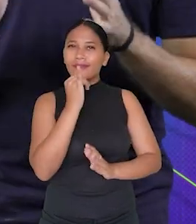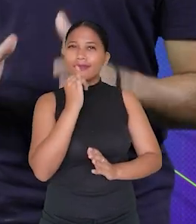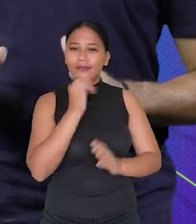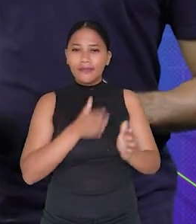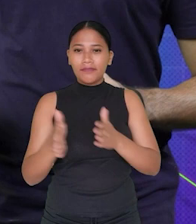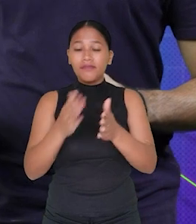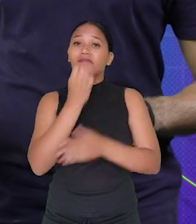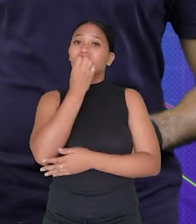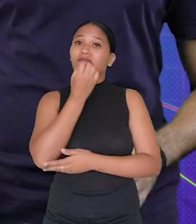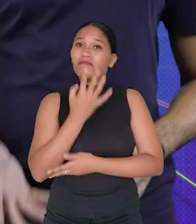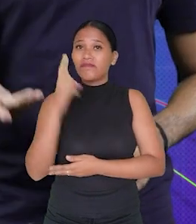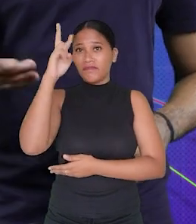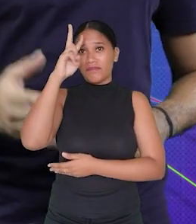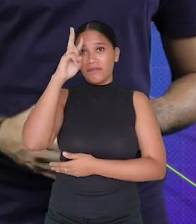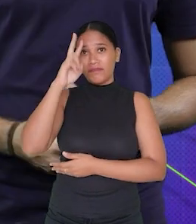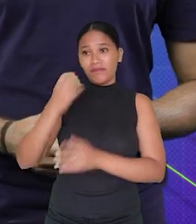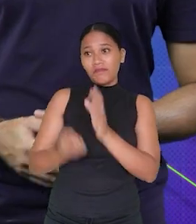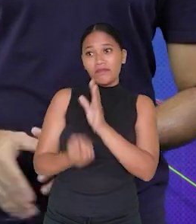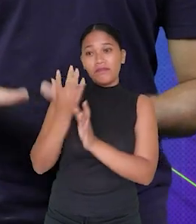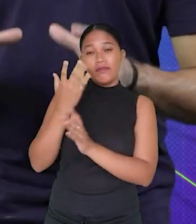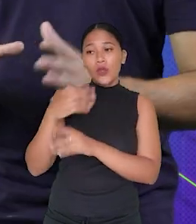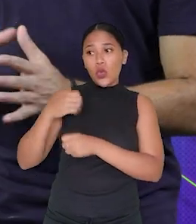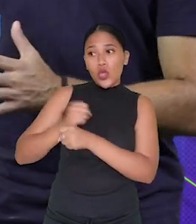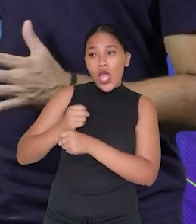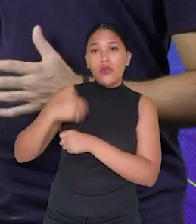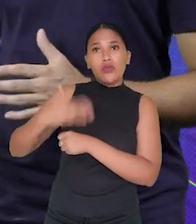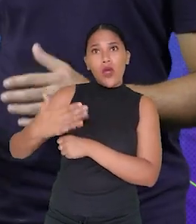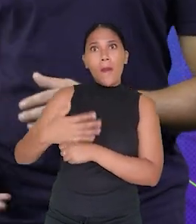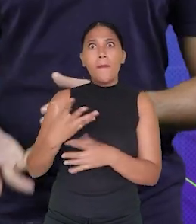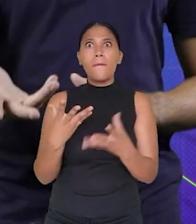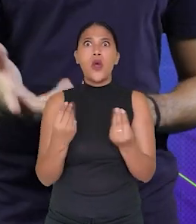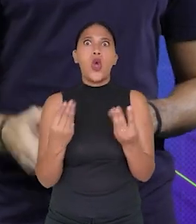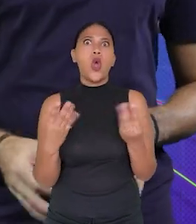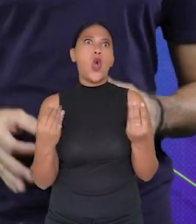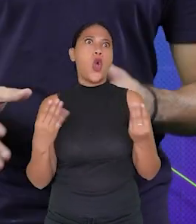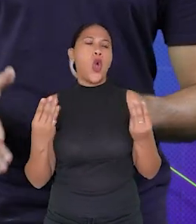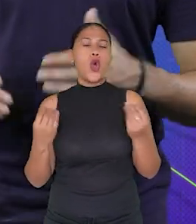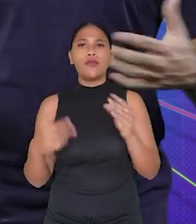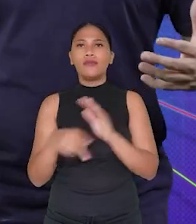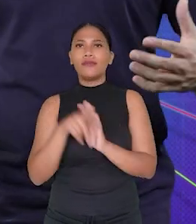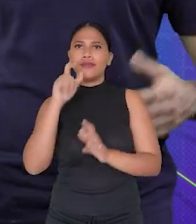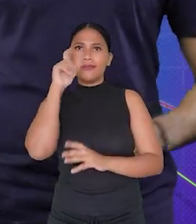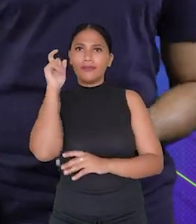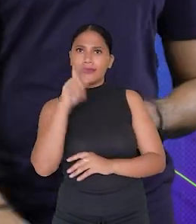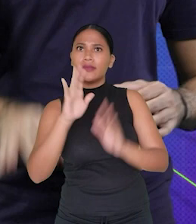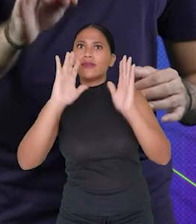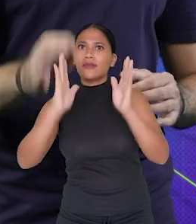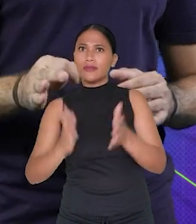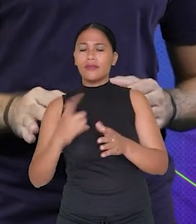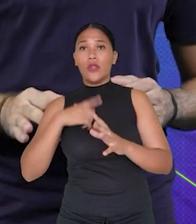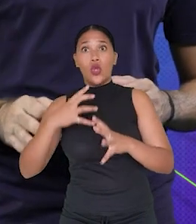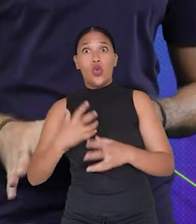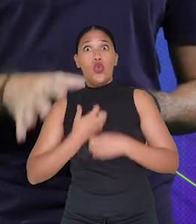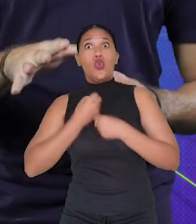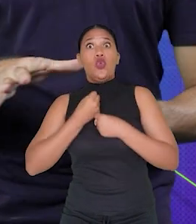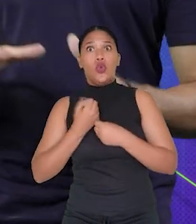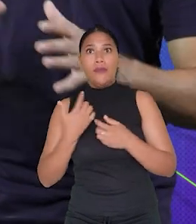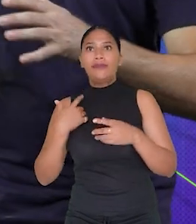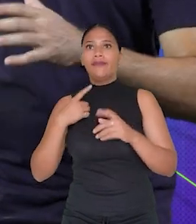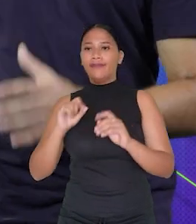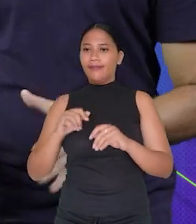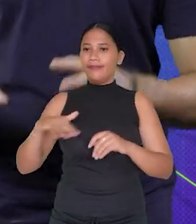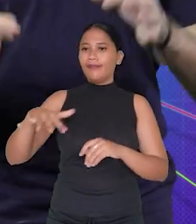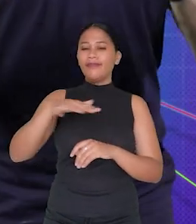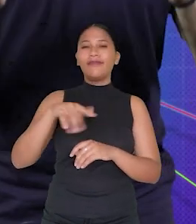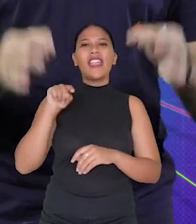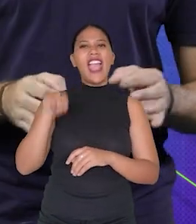jornadas bem desenvolvidas. Ao longo dos anos, muitos outros vilões foram criados com jornadas interessantes e impactantes,